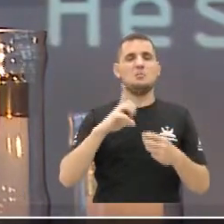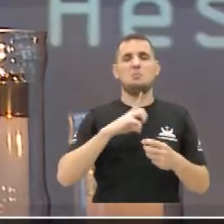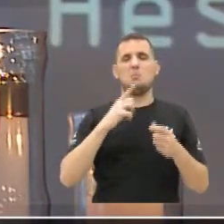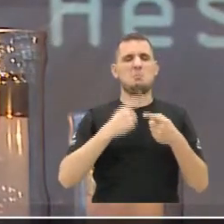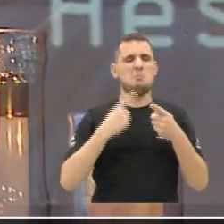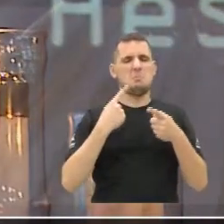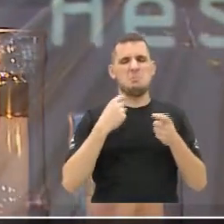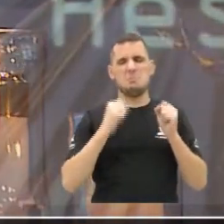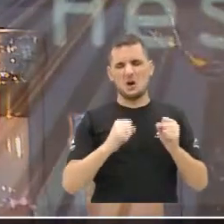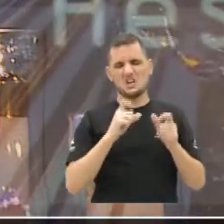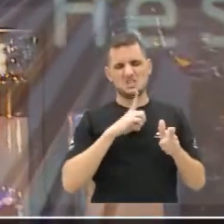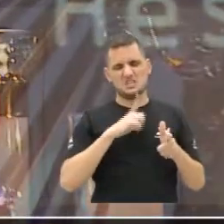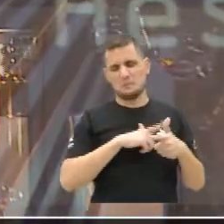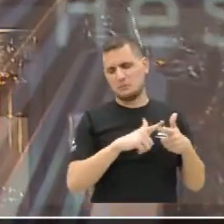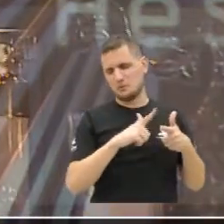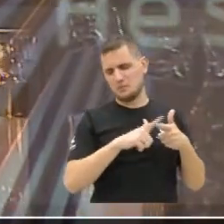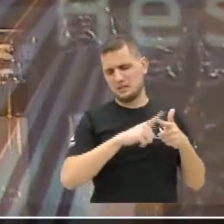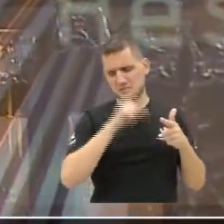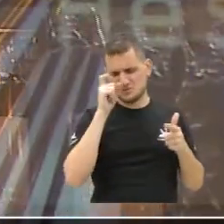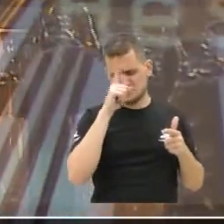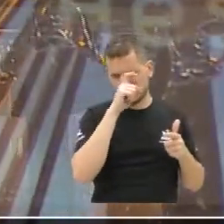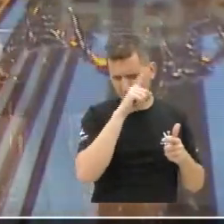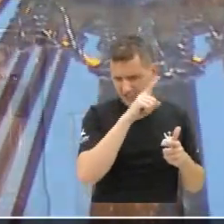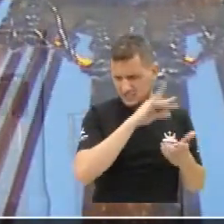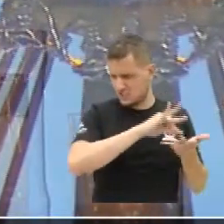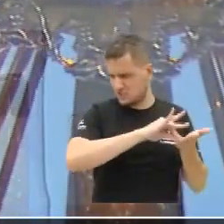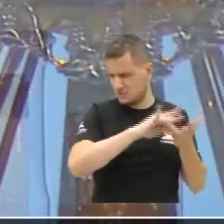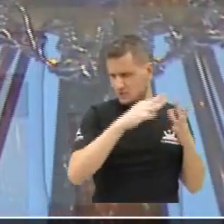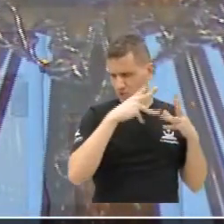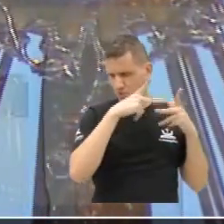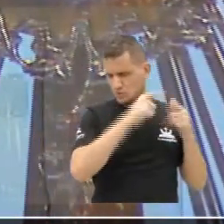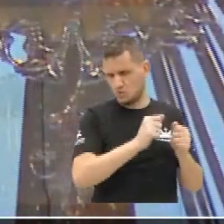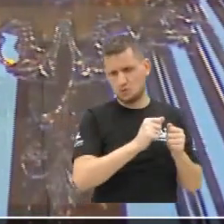atingido. Ele está curando você agora.